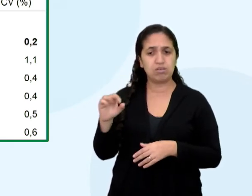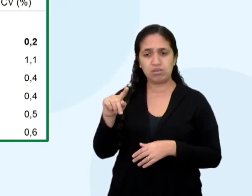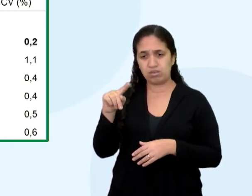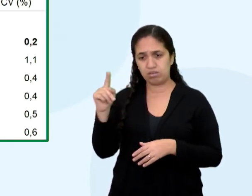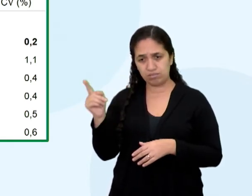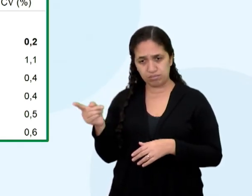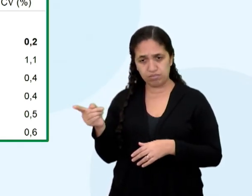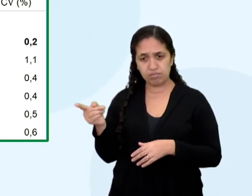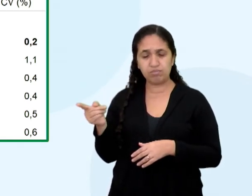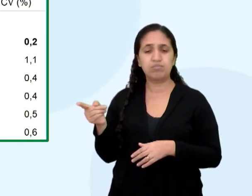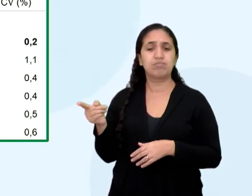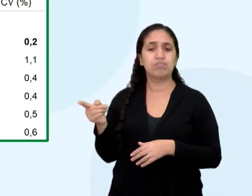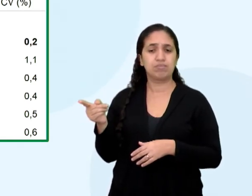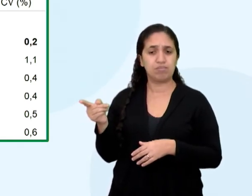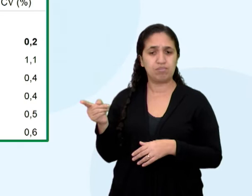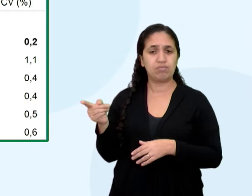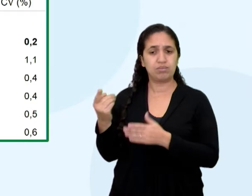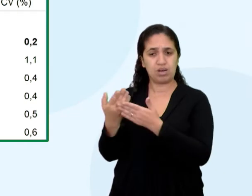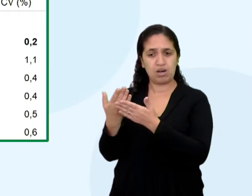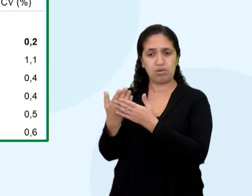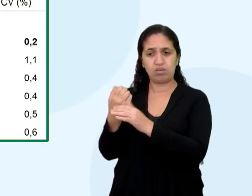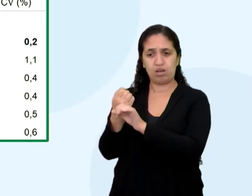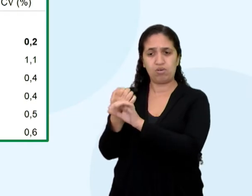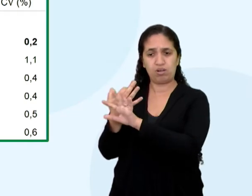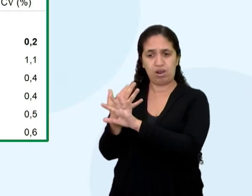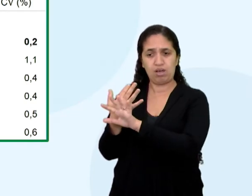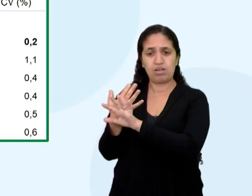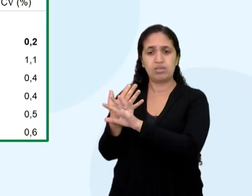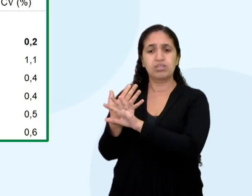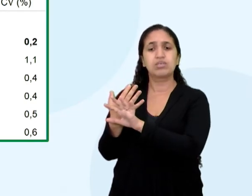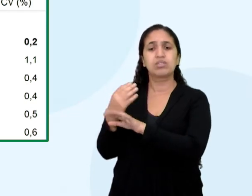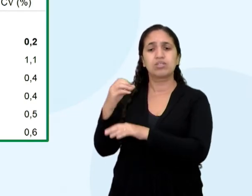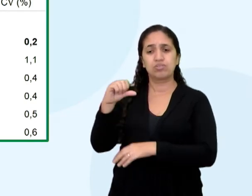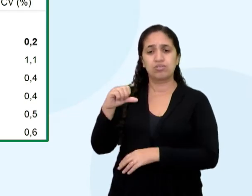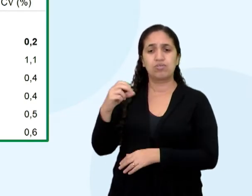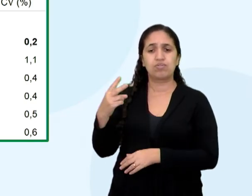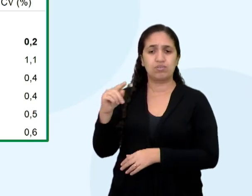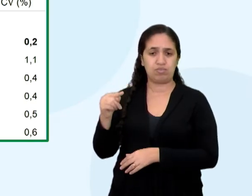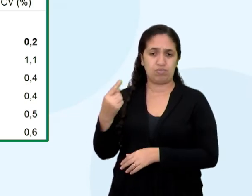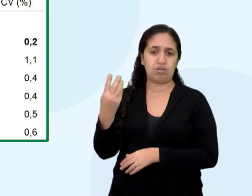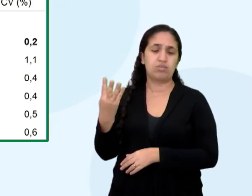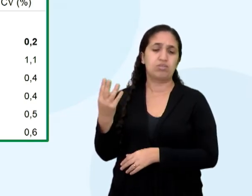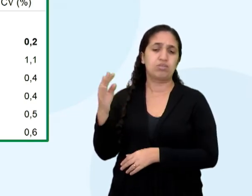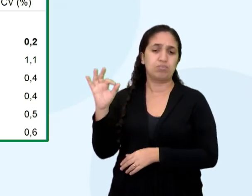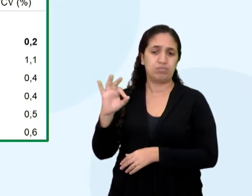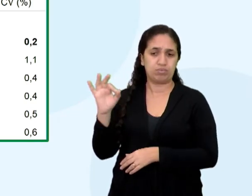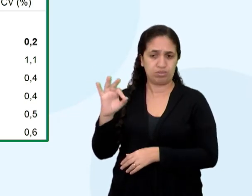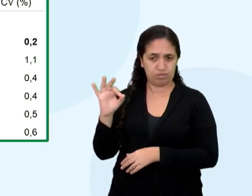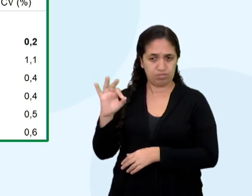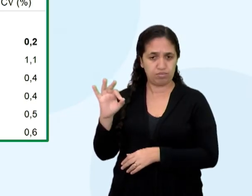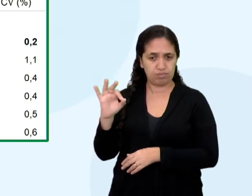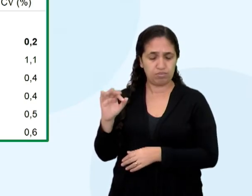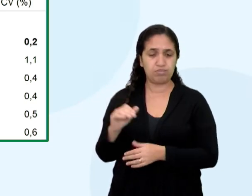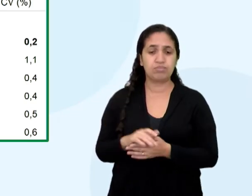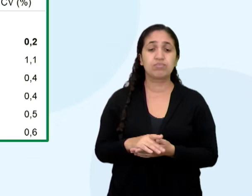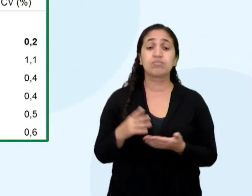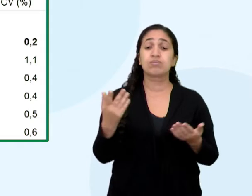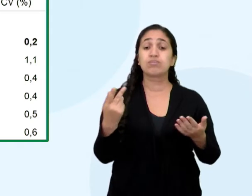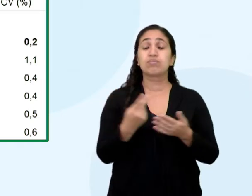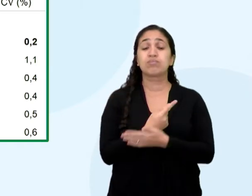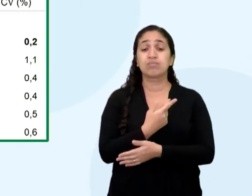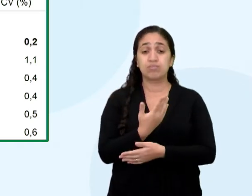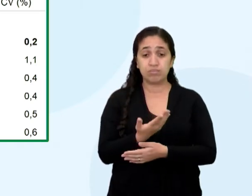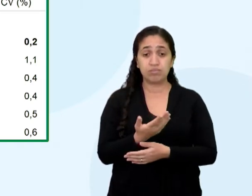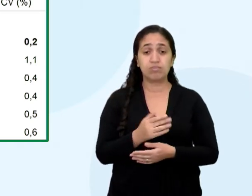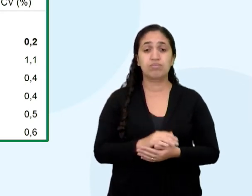aulas sem aulas presenciais aí temos 92. E aí acontece o quê? Acontece